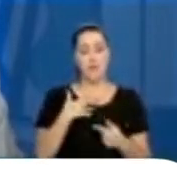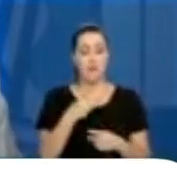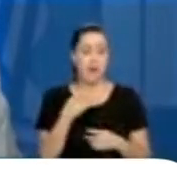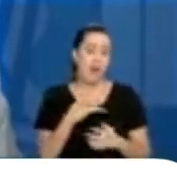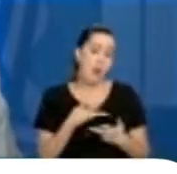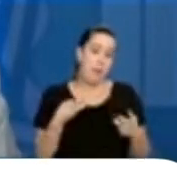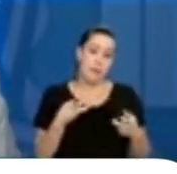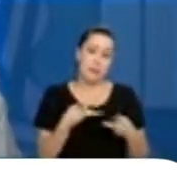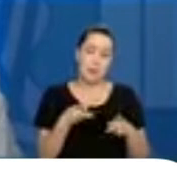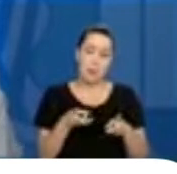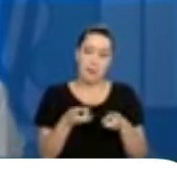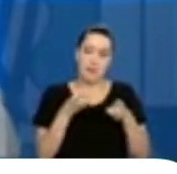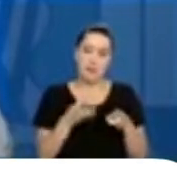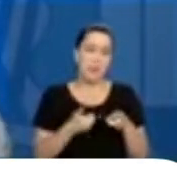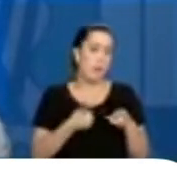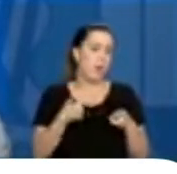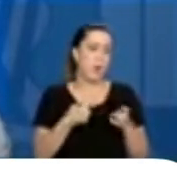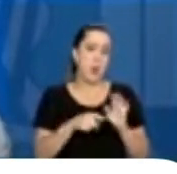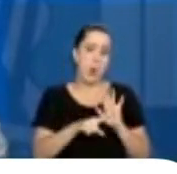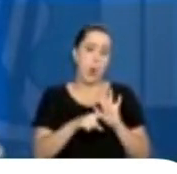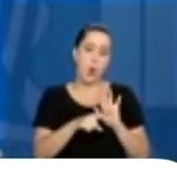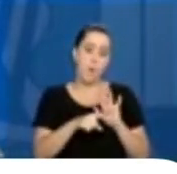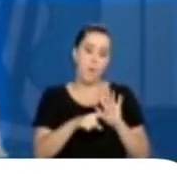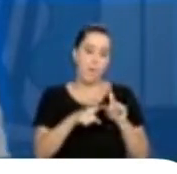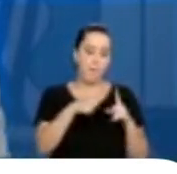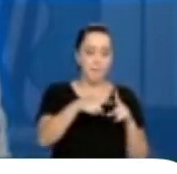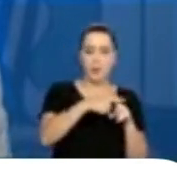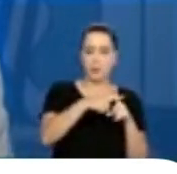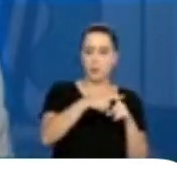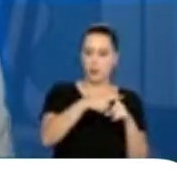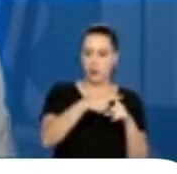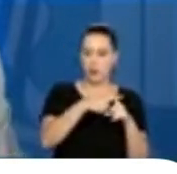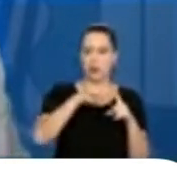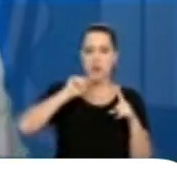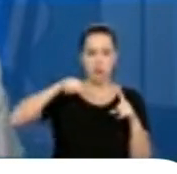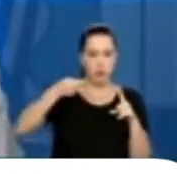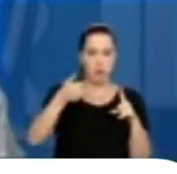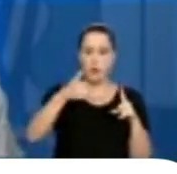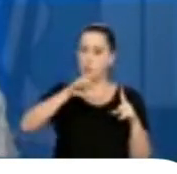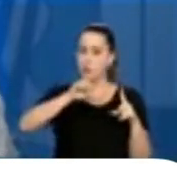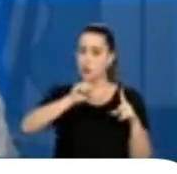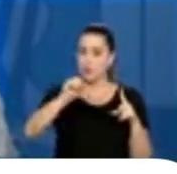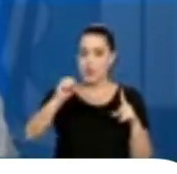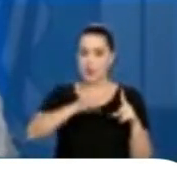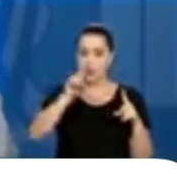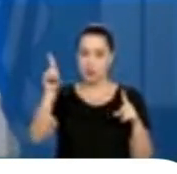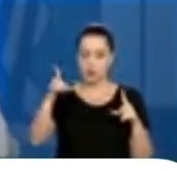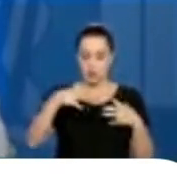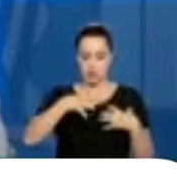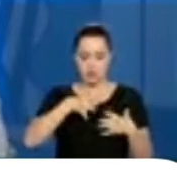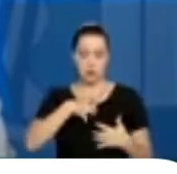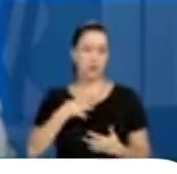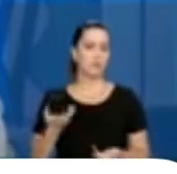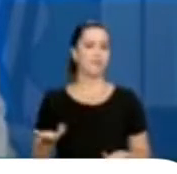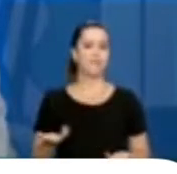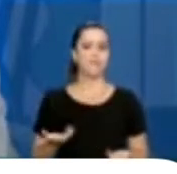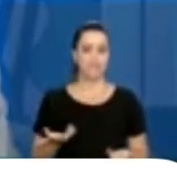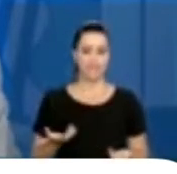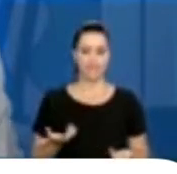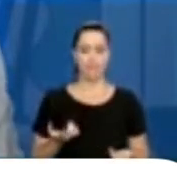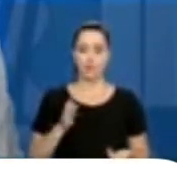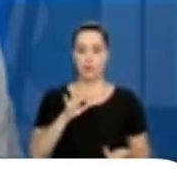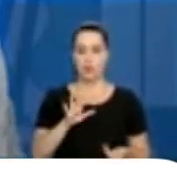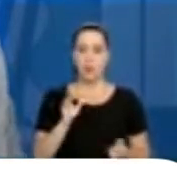positivos melhores a partir do 10º dia. Eu posso utilizá-lo a partir do 8º? Tudo bem, eu posso utilizar, mas eu tenho uma